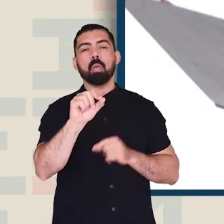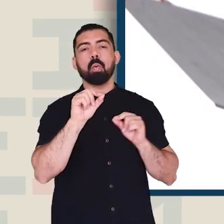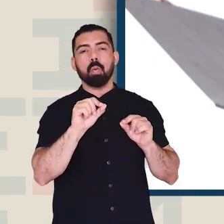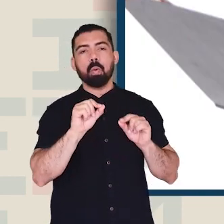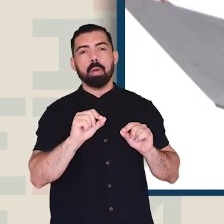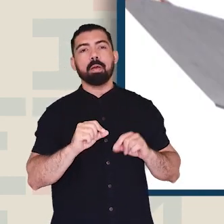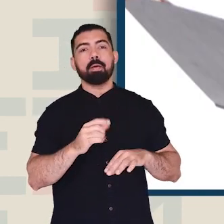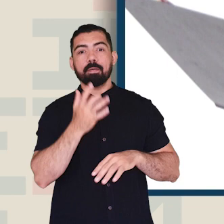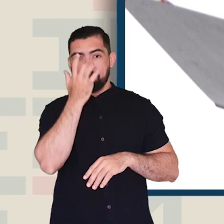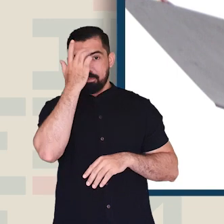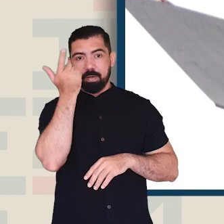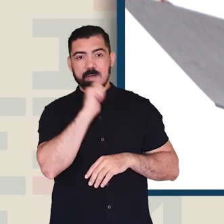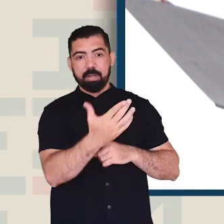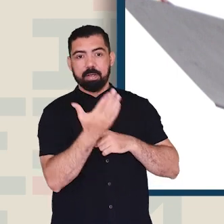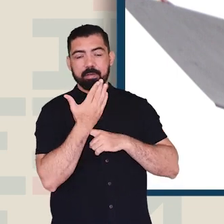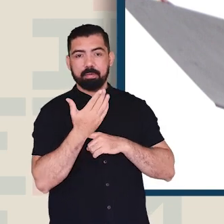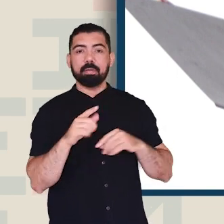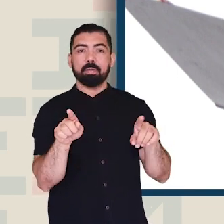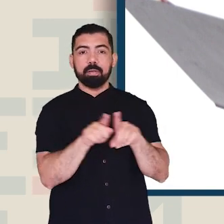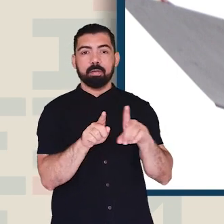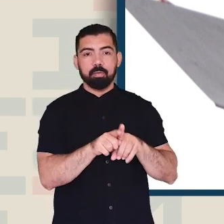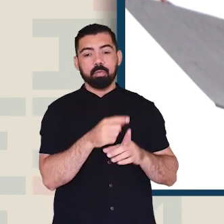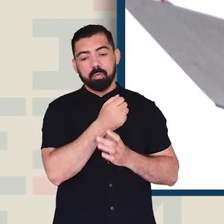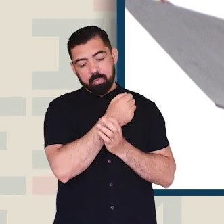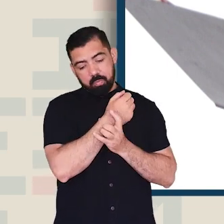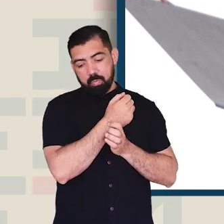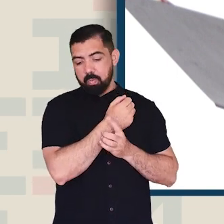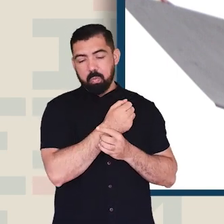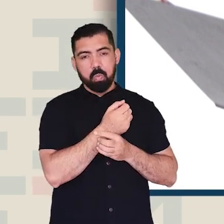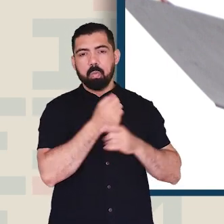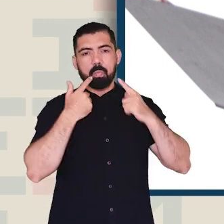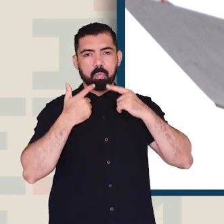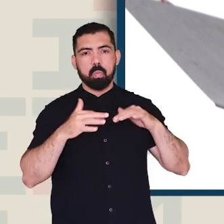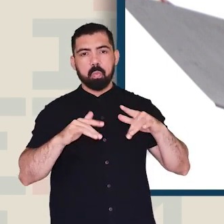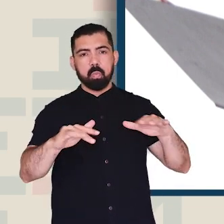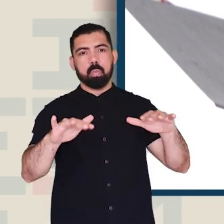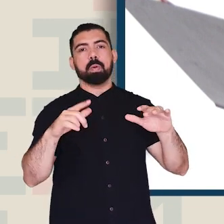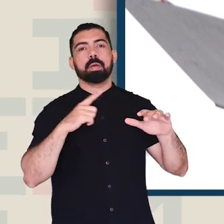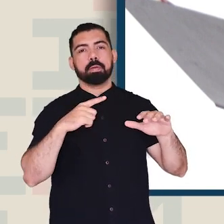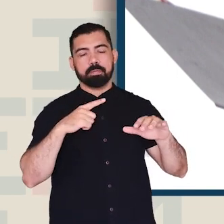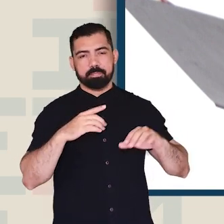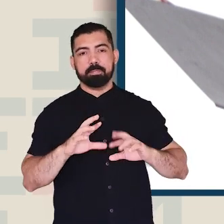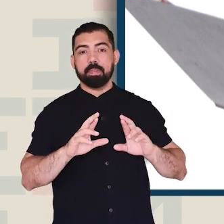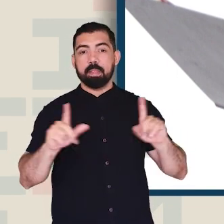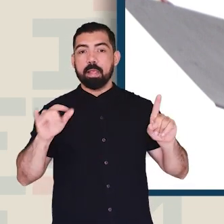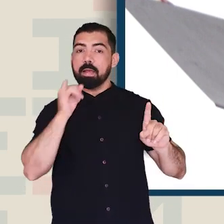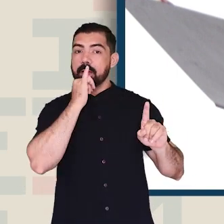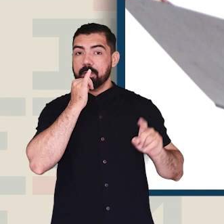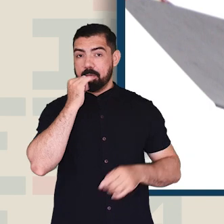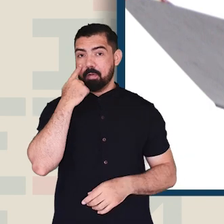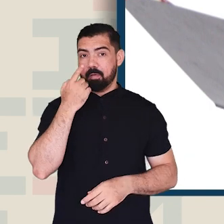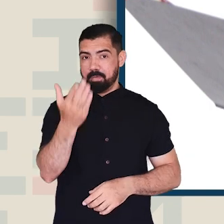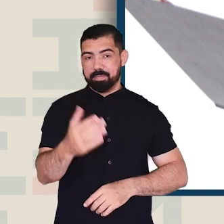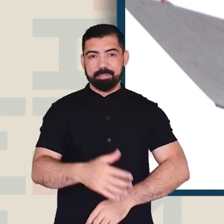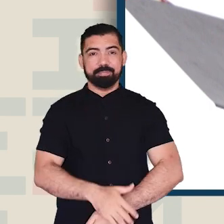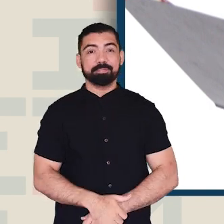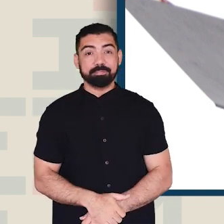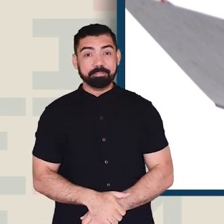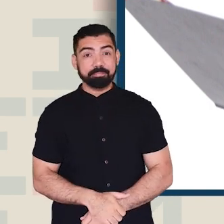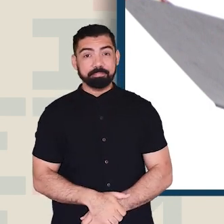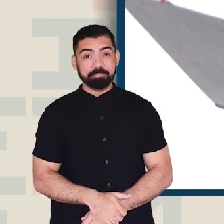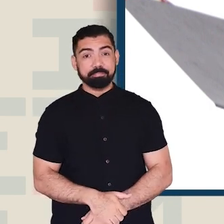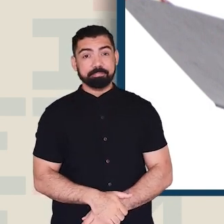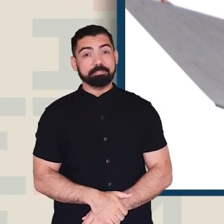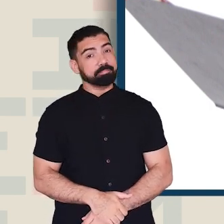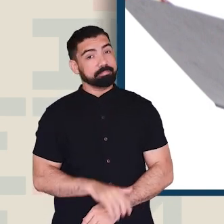soltas facilitam, inclusive para você tocar, porque o som dura mais, né? É diferente de eu fazer um Lá aqui, fazer um Si